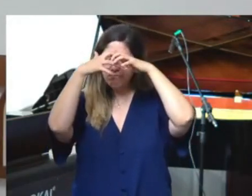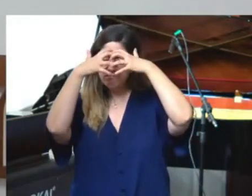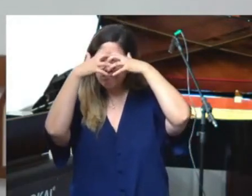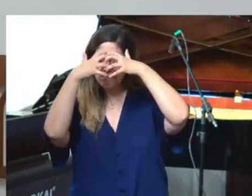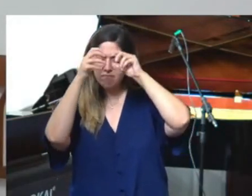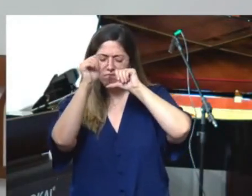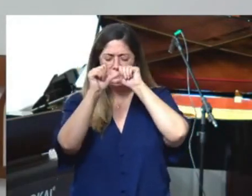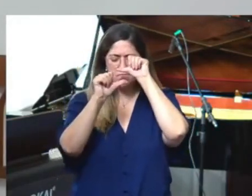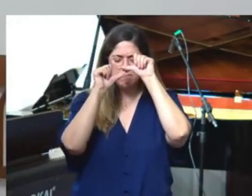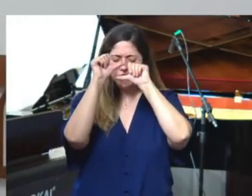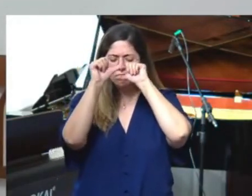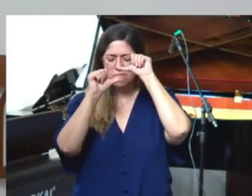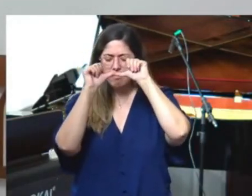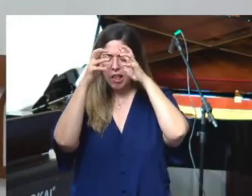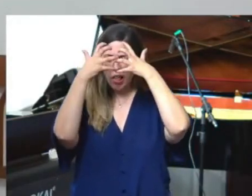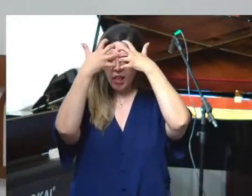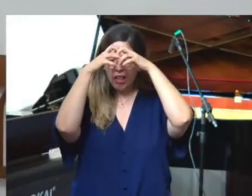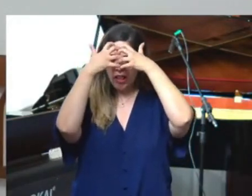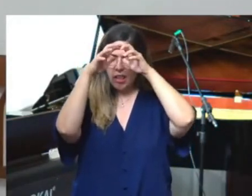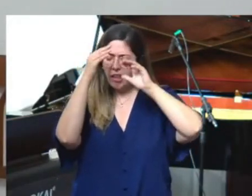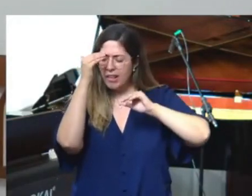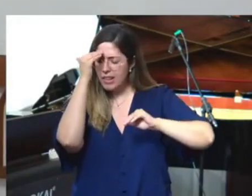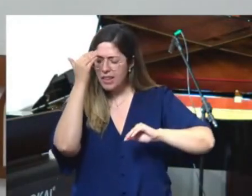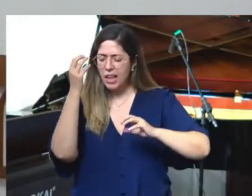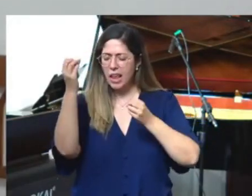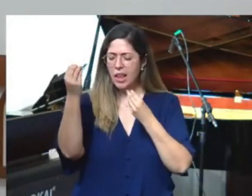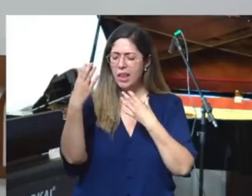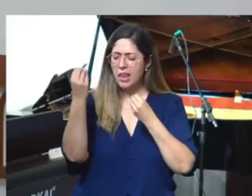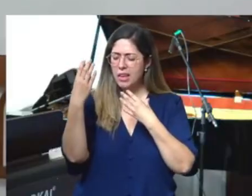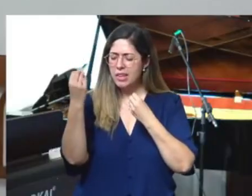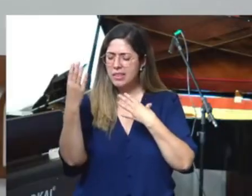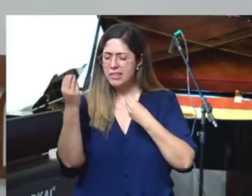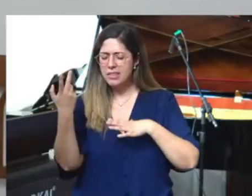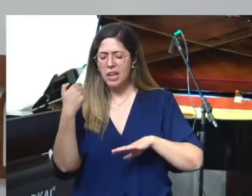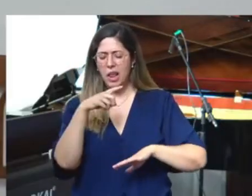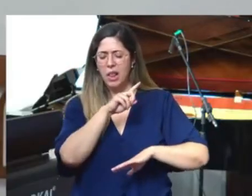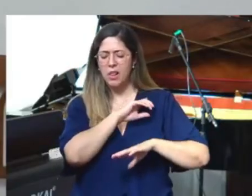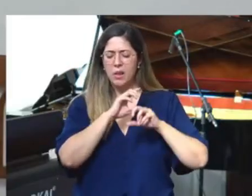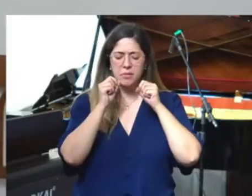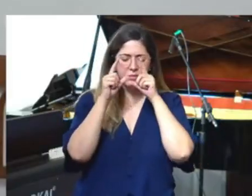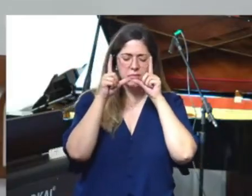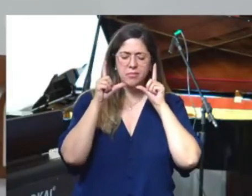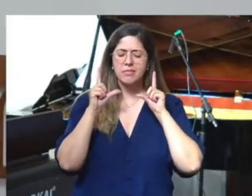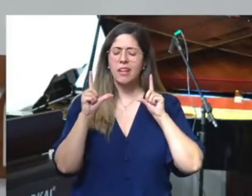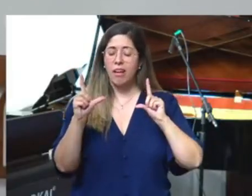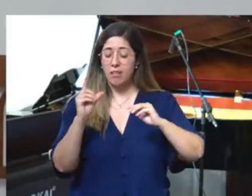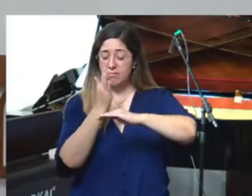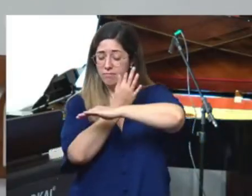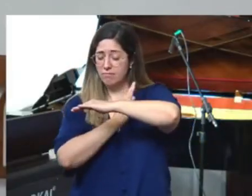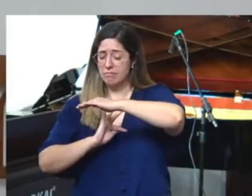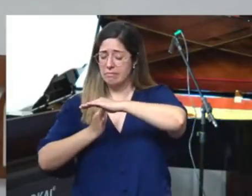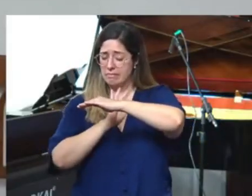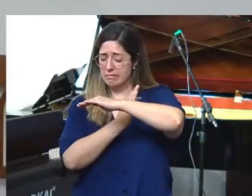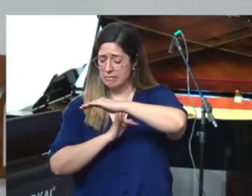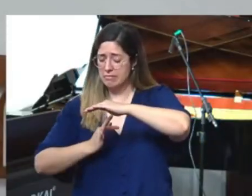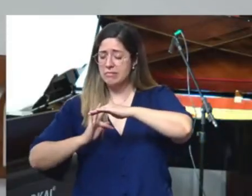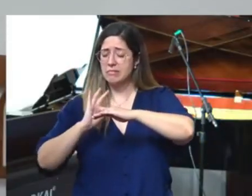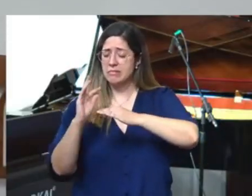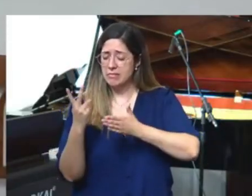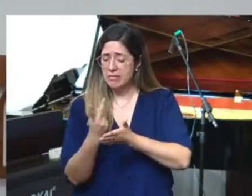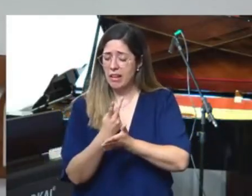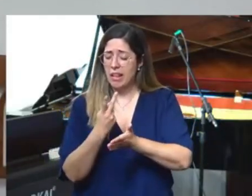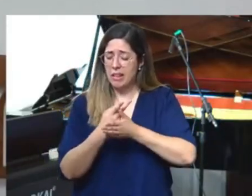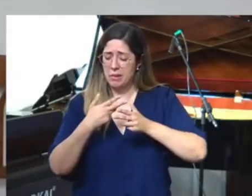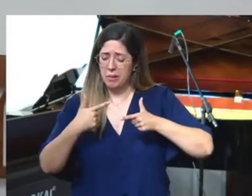corações. Te pedimos que o Senhor fale conosco nesta manhã, trazendo-nos exortação,